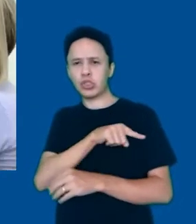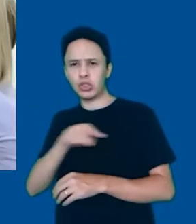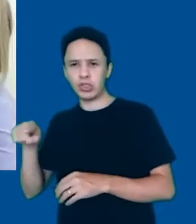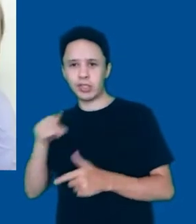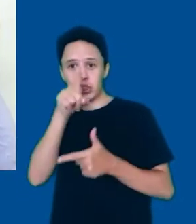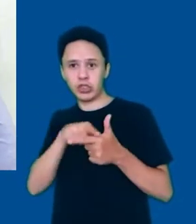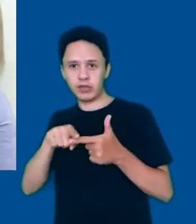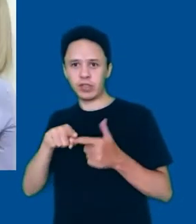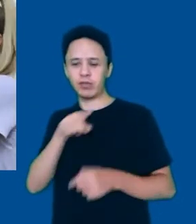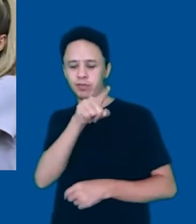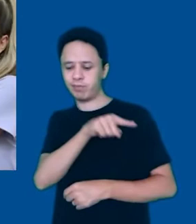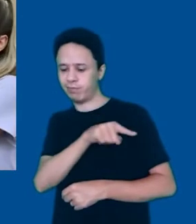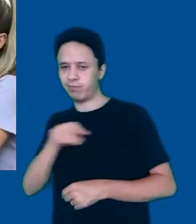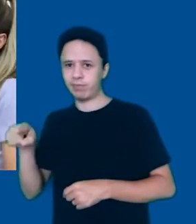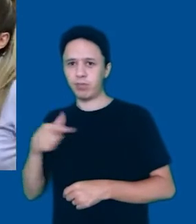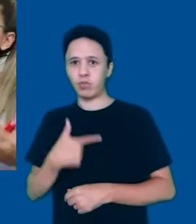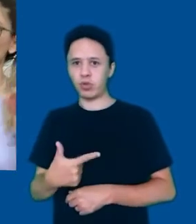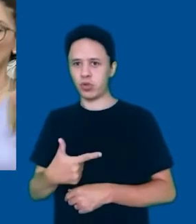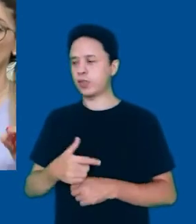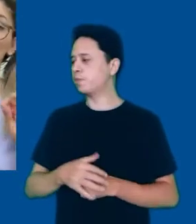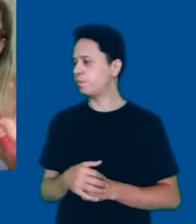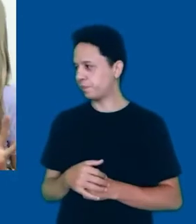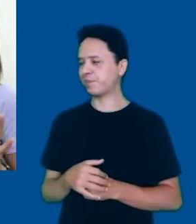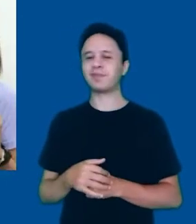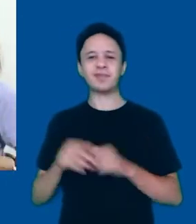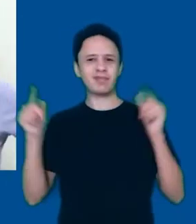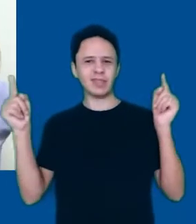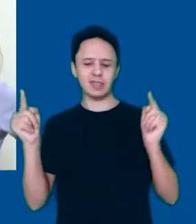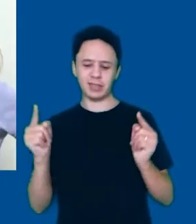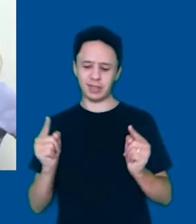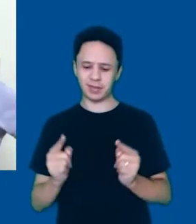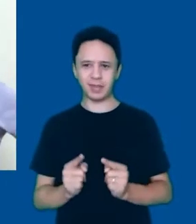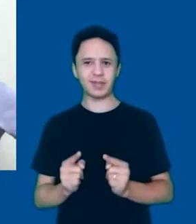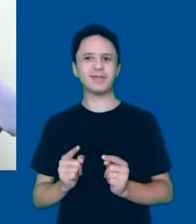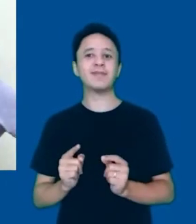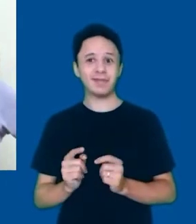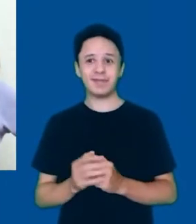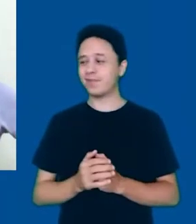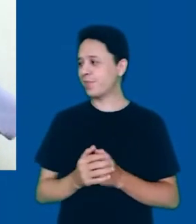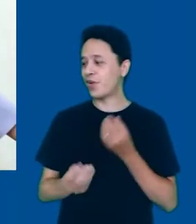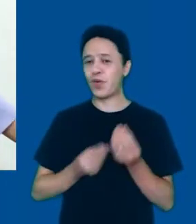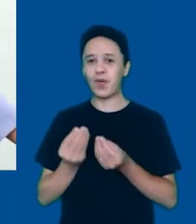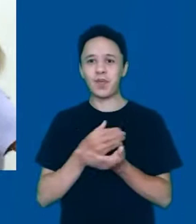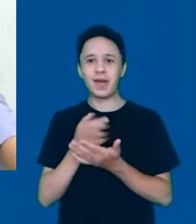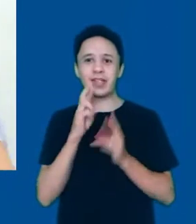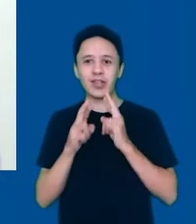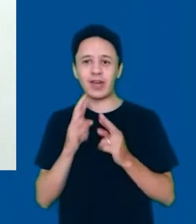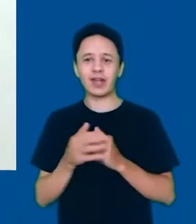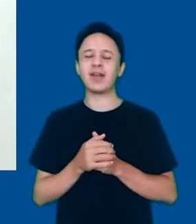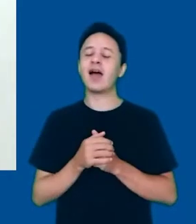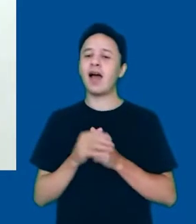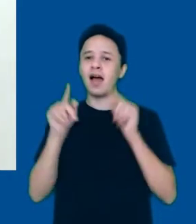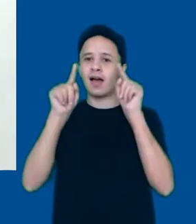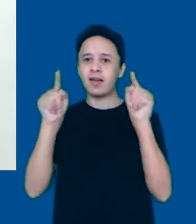que aqui eu tenho uma expressãozinha, não é? E quando eu tenho uma expressãozinha e tem parênteses, por onde eu começo a resolução? Pelos parênteses.